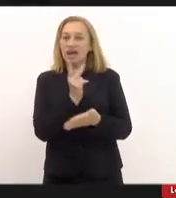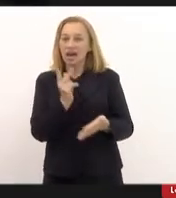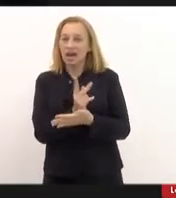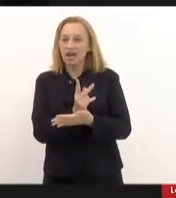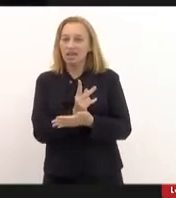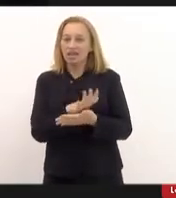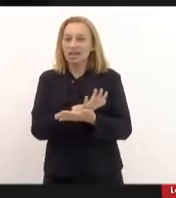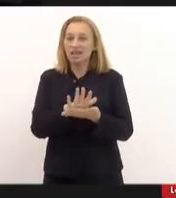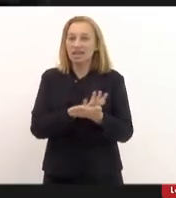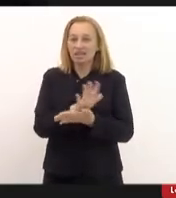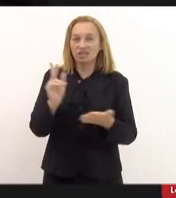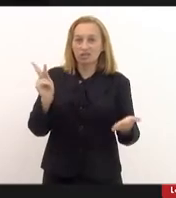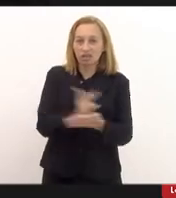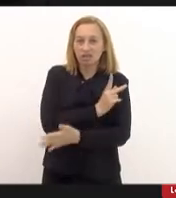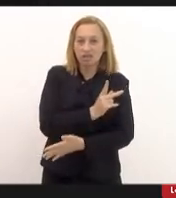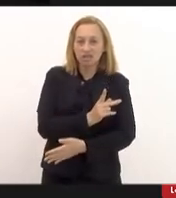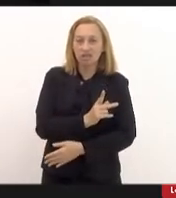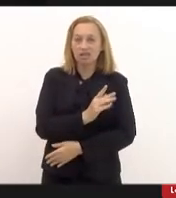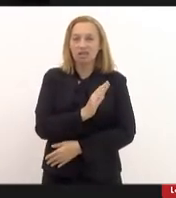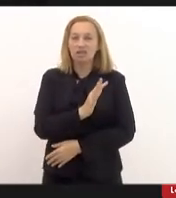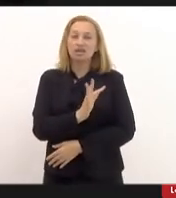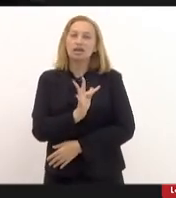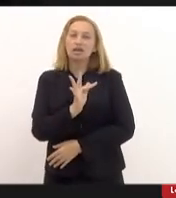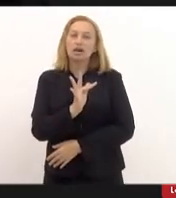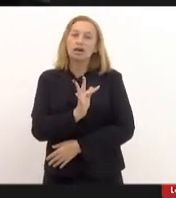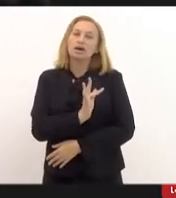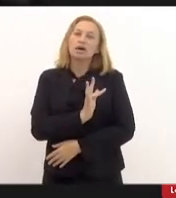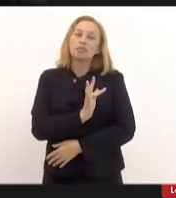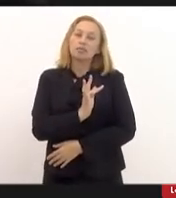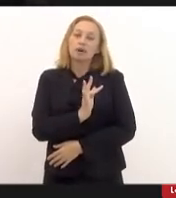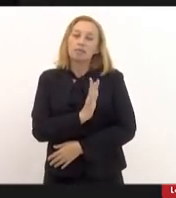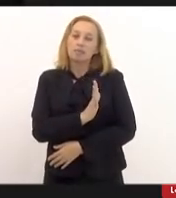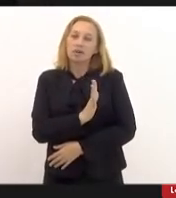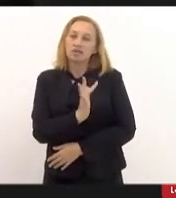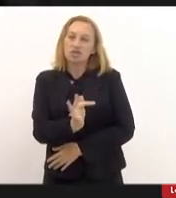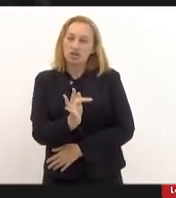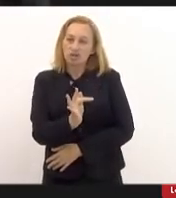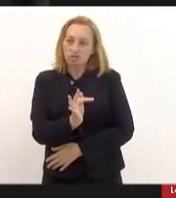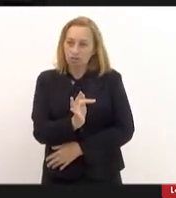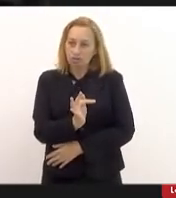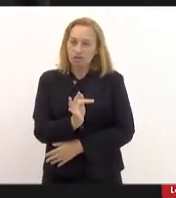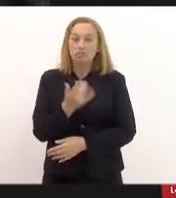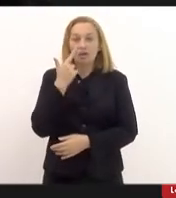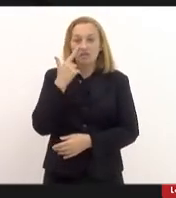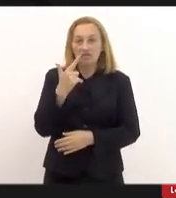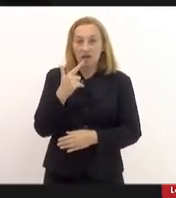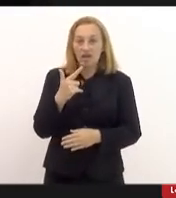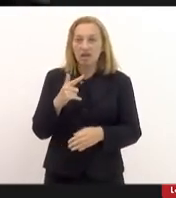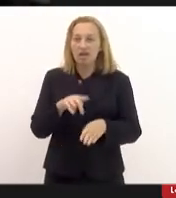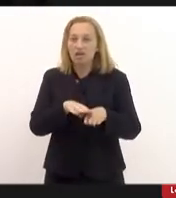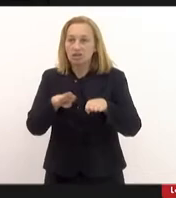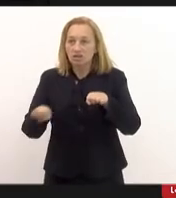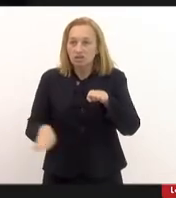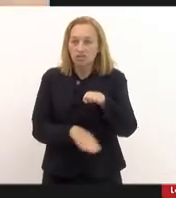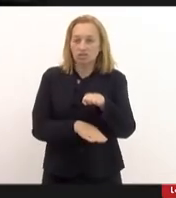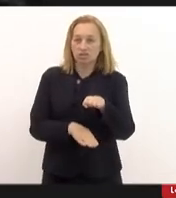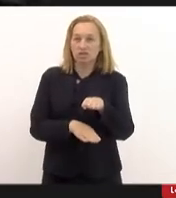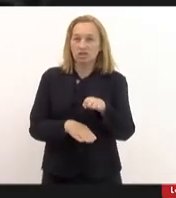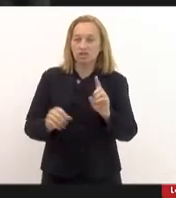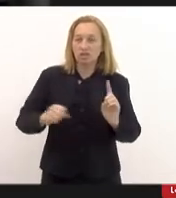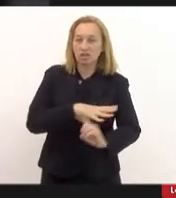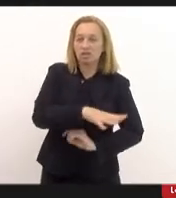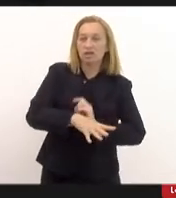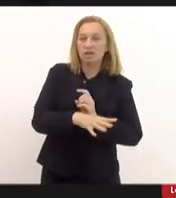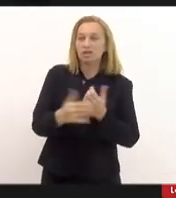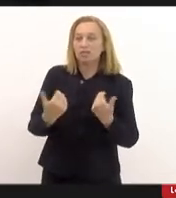paralisando. E a Baixada Fluminense, para a gente equilibrar essa desigualdade social, nós temos que trazer